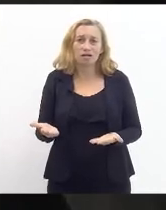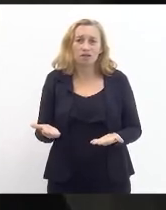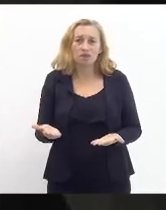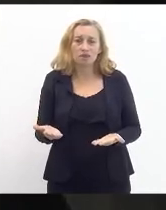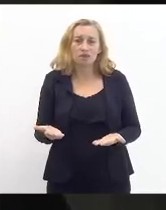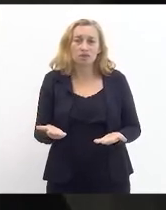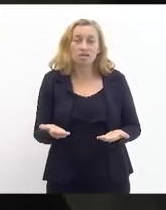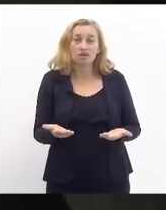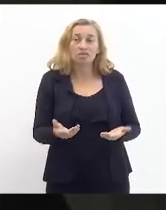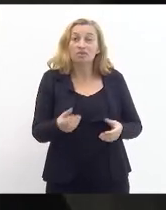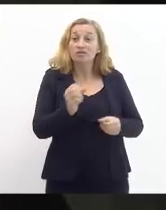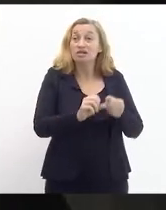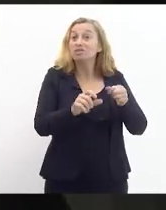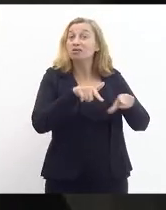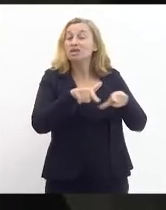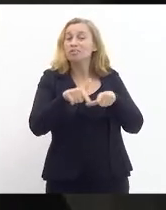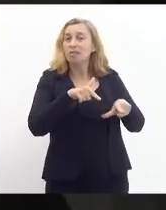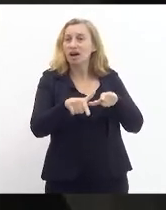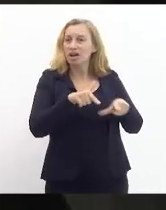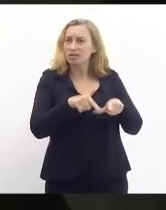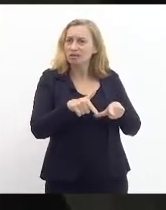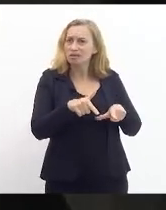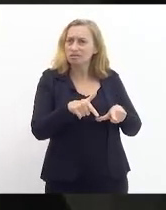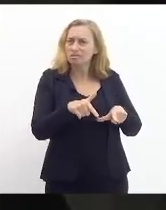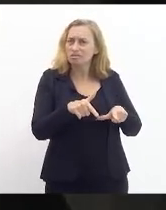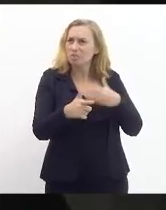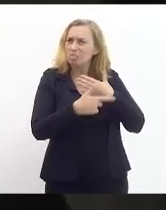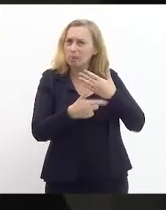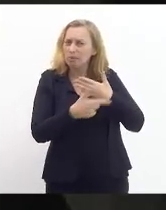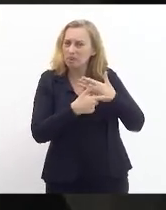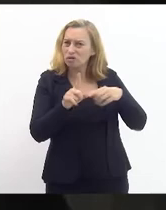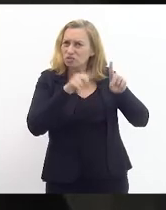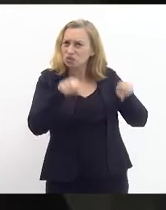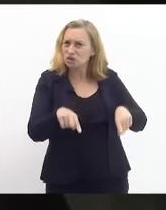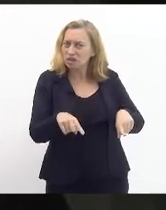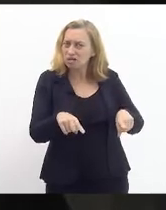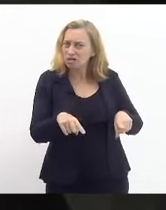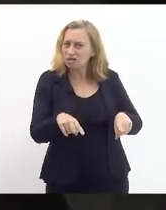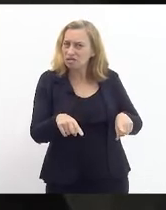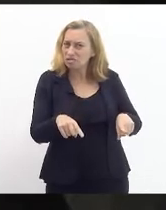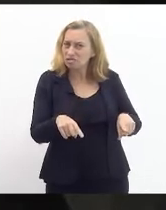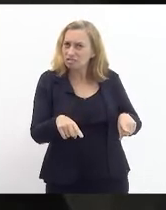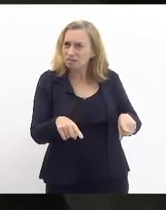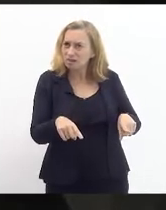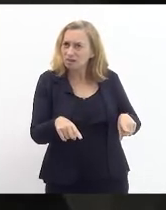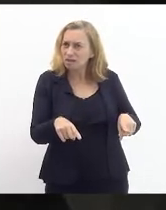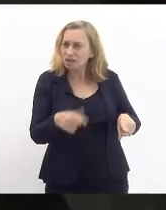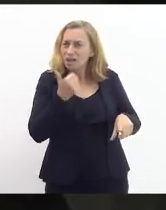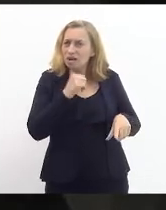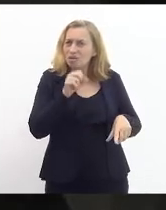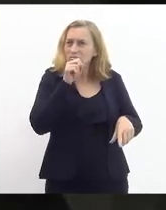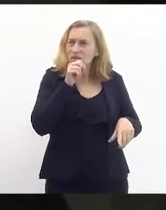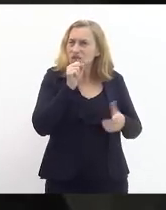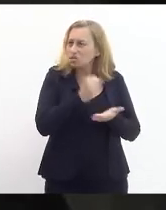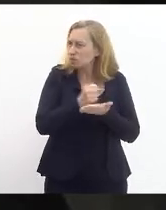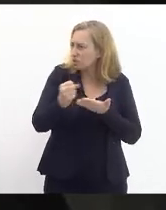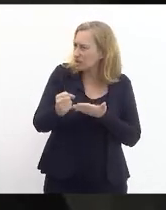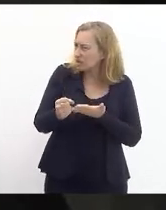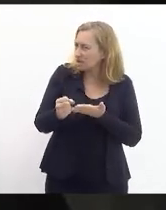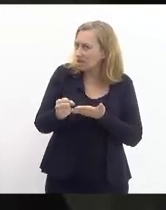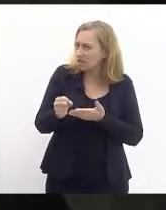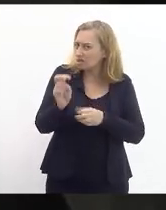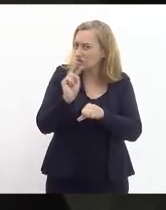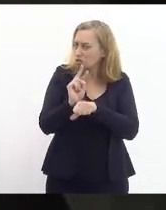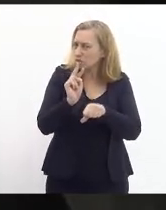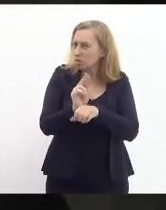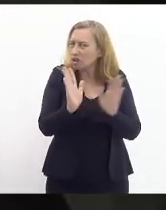fazendo a gente não sabe bem o que que é fazer um papel dos Funcionários O mãe mas mãe estão assim contratadas como